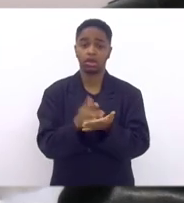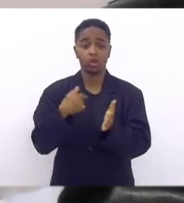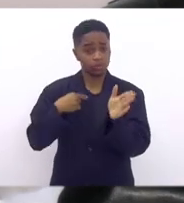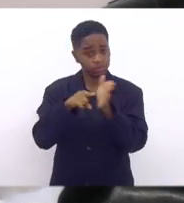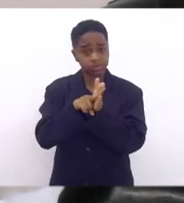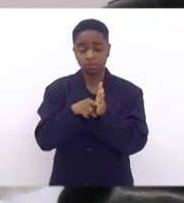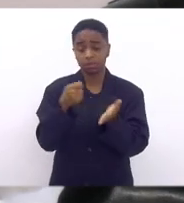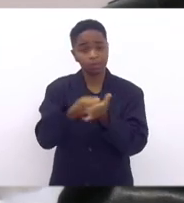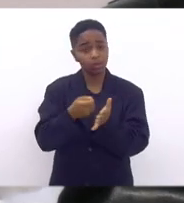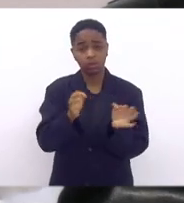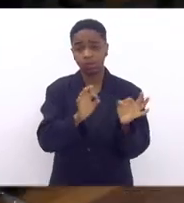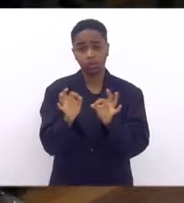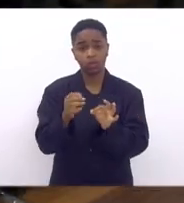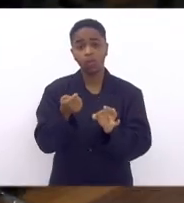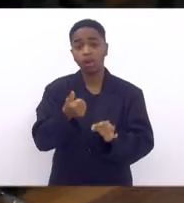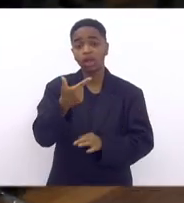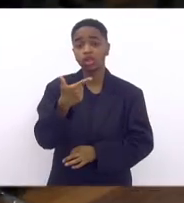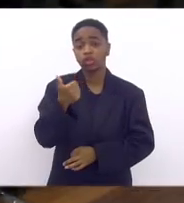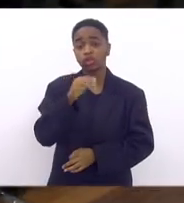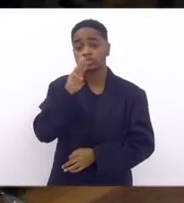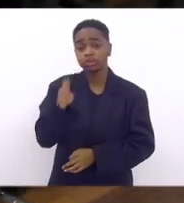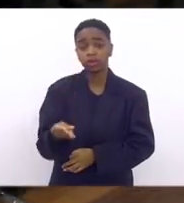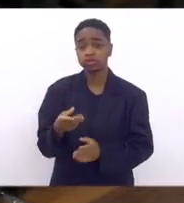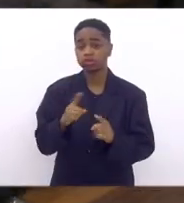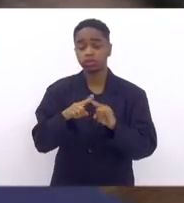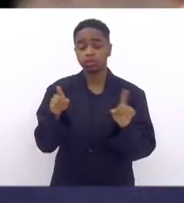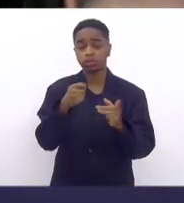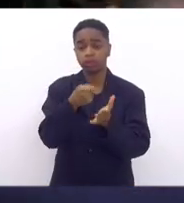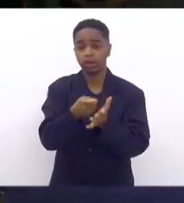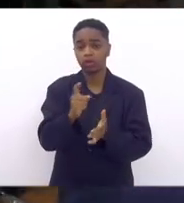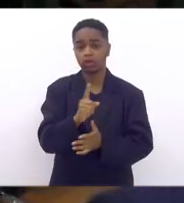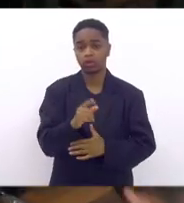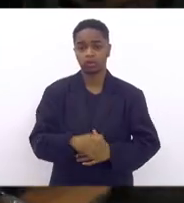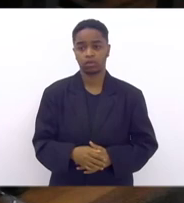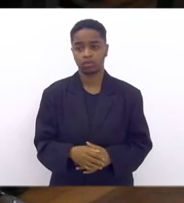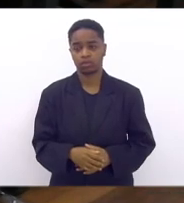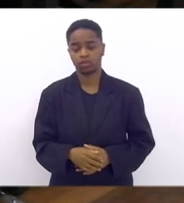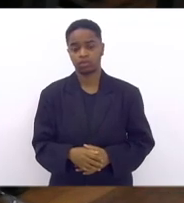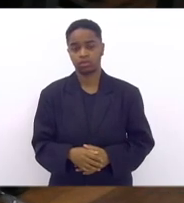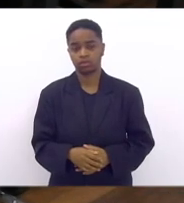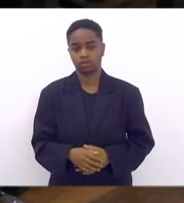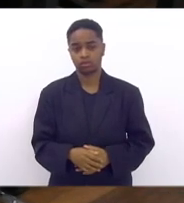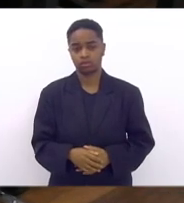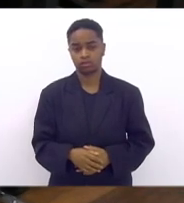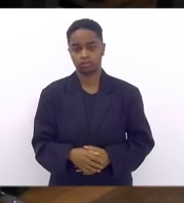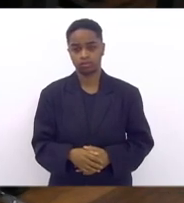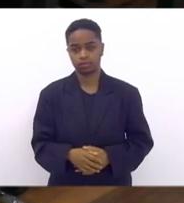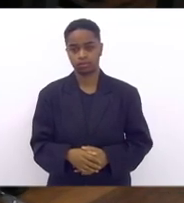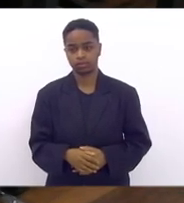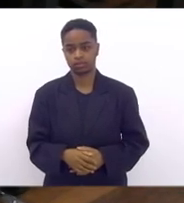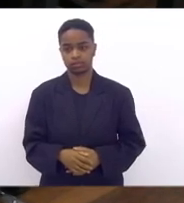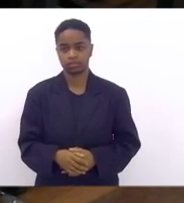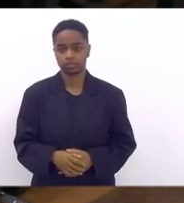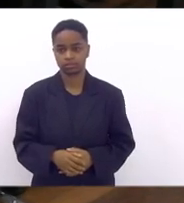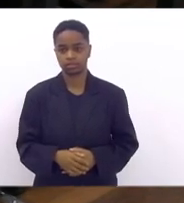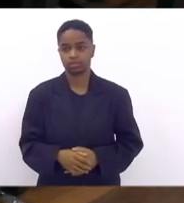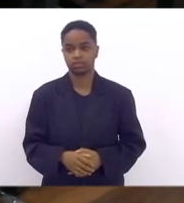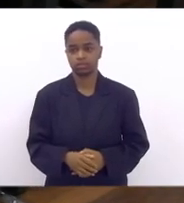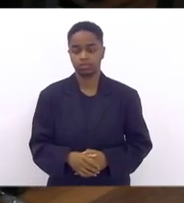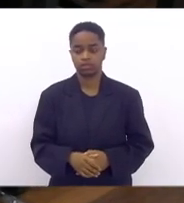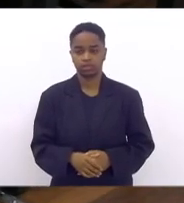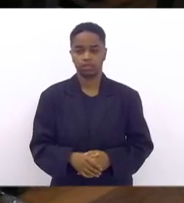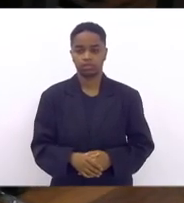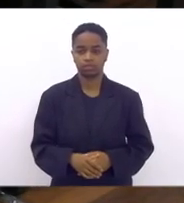pagou nada quase 2 milhões de multa realmente não Pou nada pros cofes do estado vai lá você não pagar o te IP vai o te IPTU Deputado Val